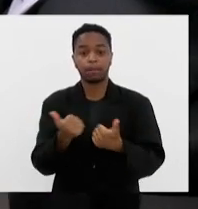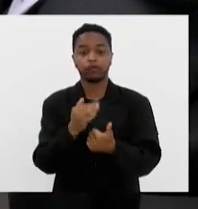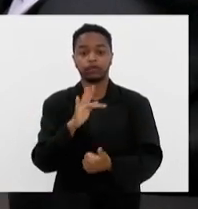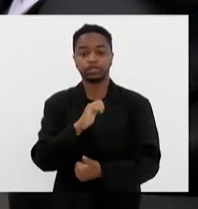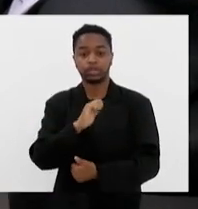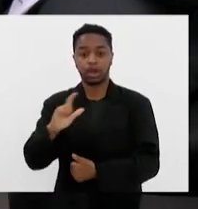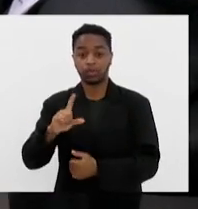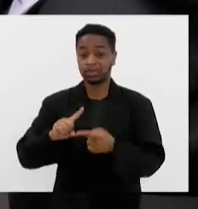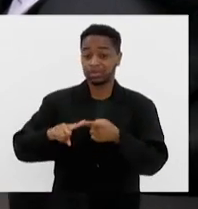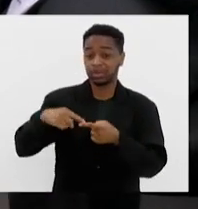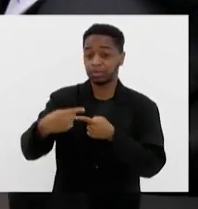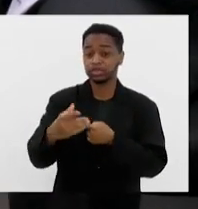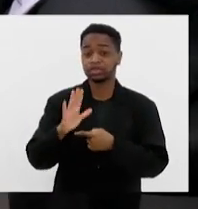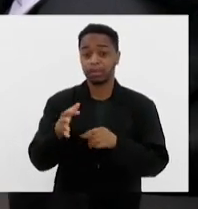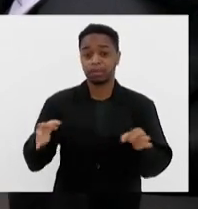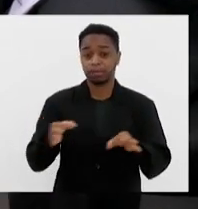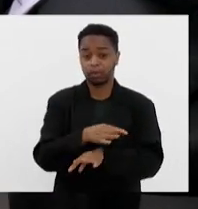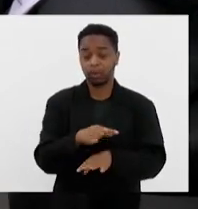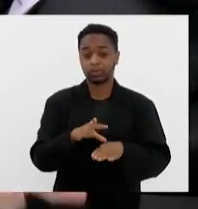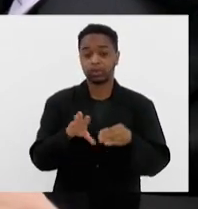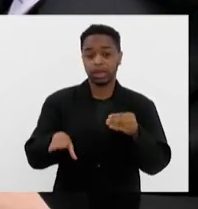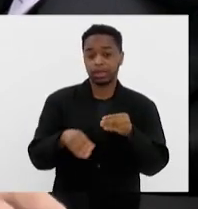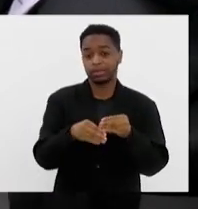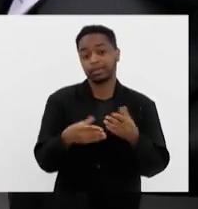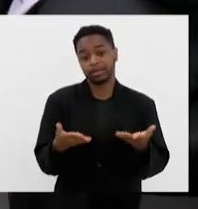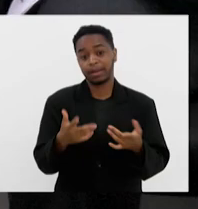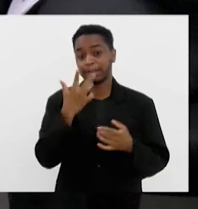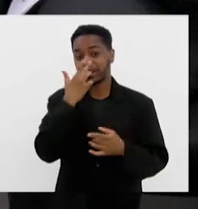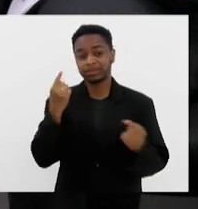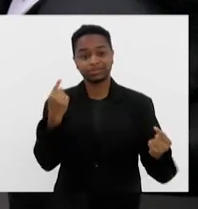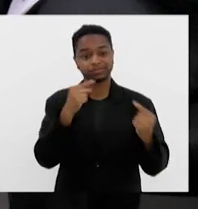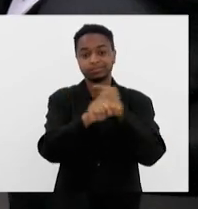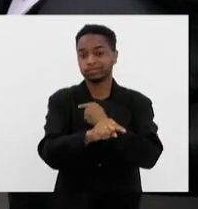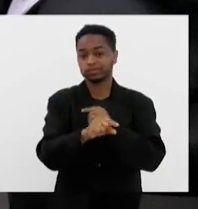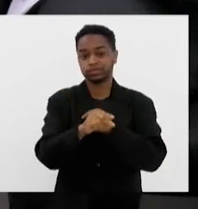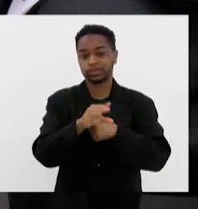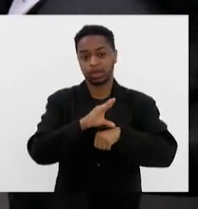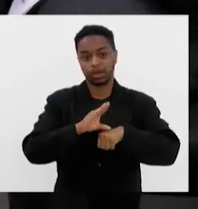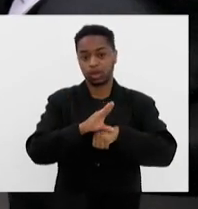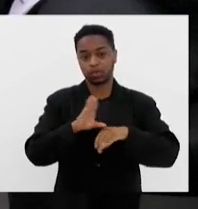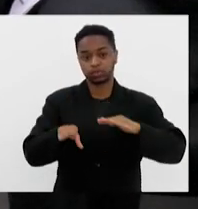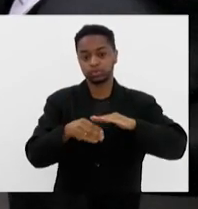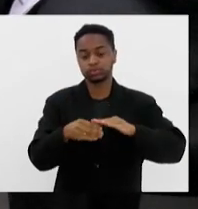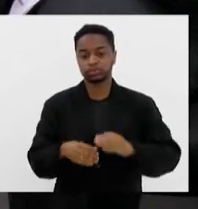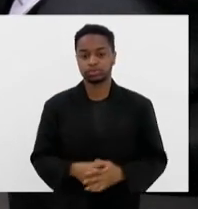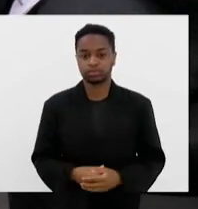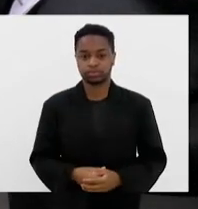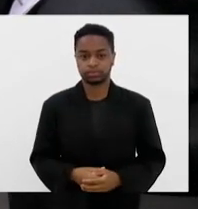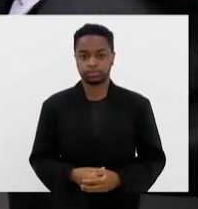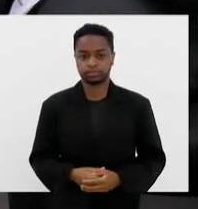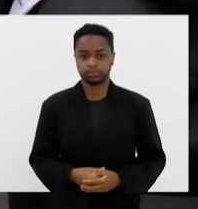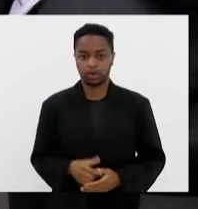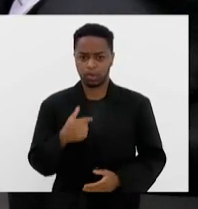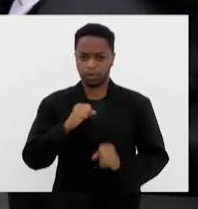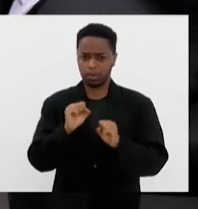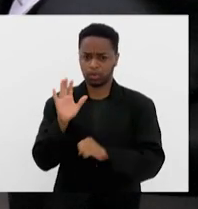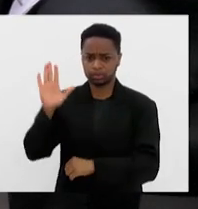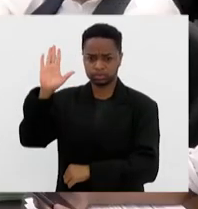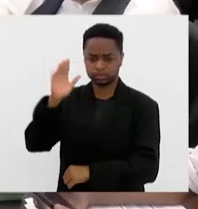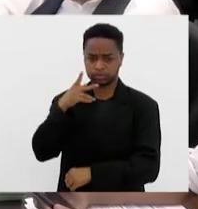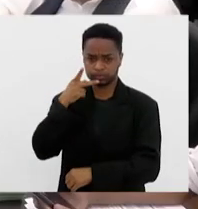meu entendimento, você está indo contra a natureza da emenda constitucional. Mas me permite uma parte, deputado Luiz Paulo? Pois não. Na